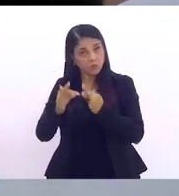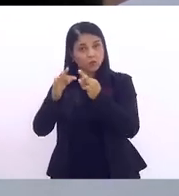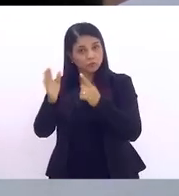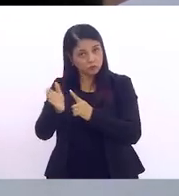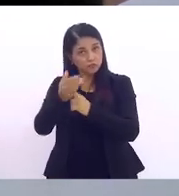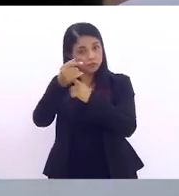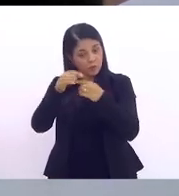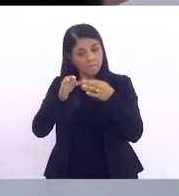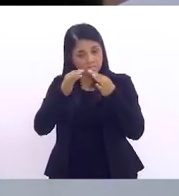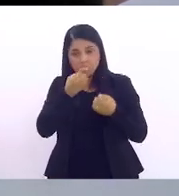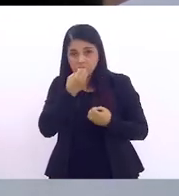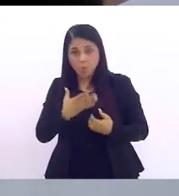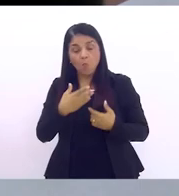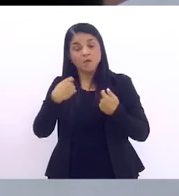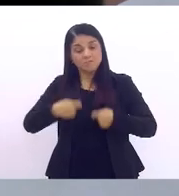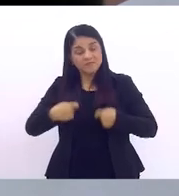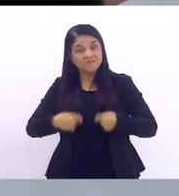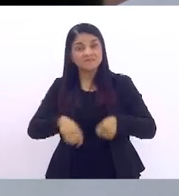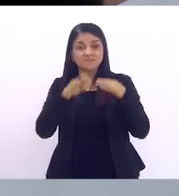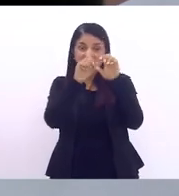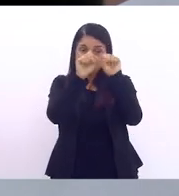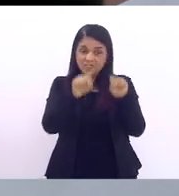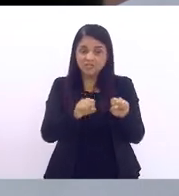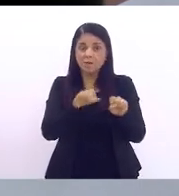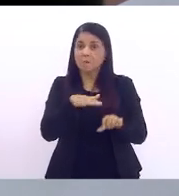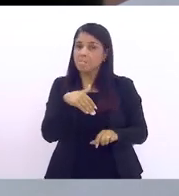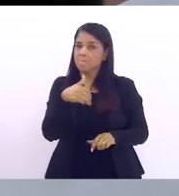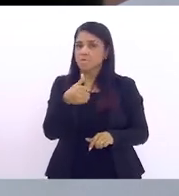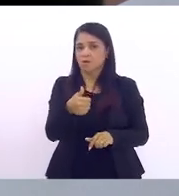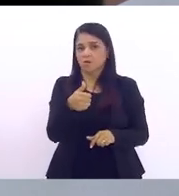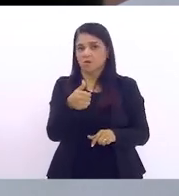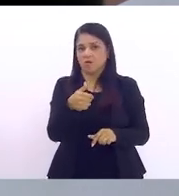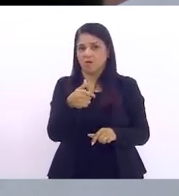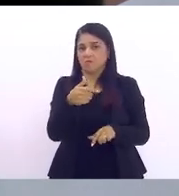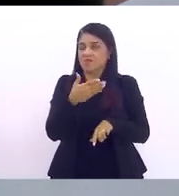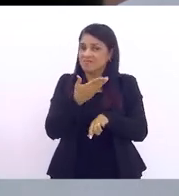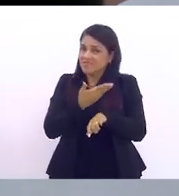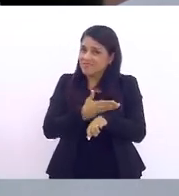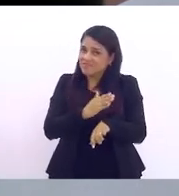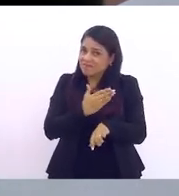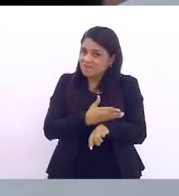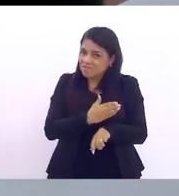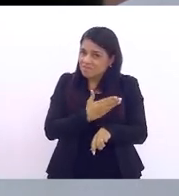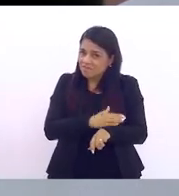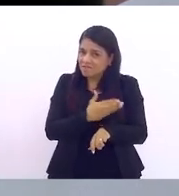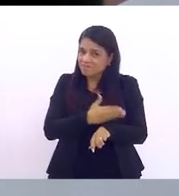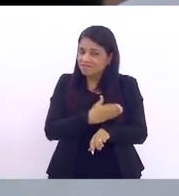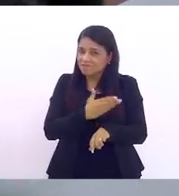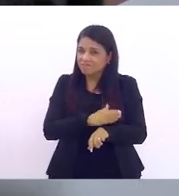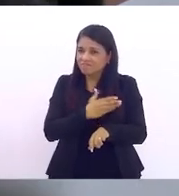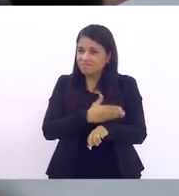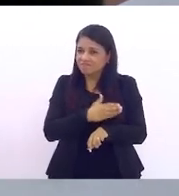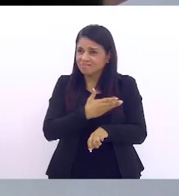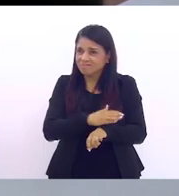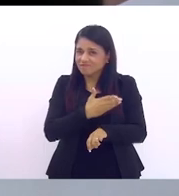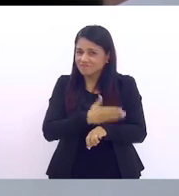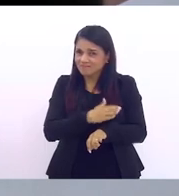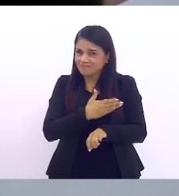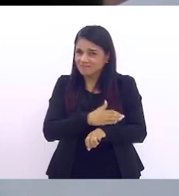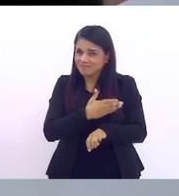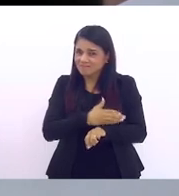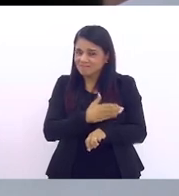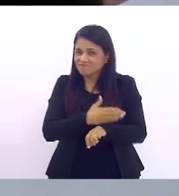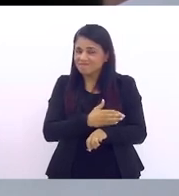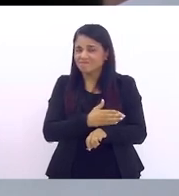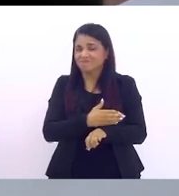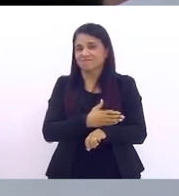o o sistema ainda precisa ser aprimorado e na prática como eu tô mostrando para vocês de fato tudo todo o enredo